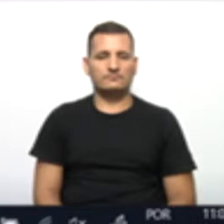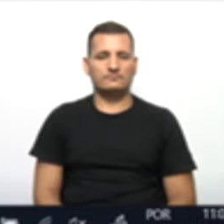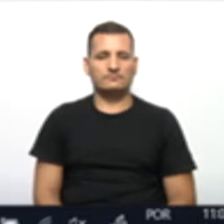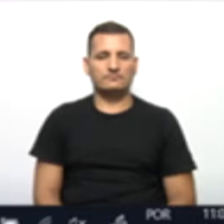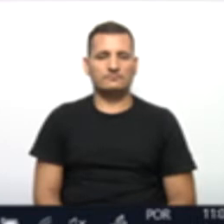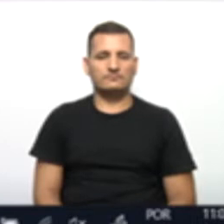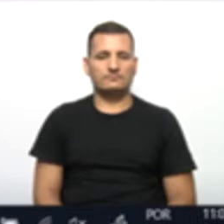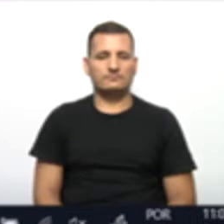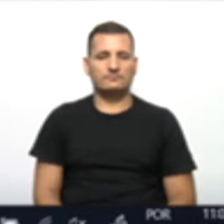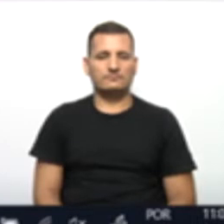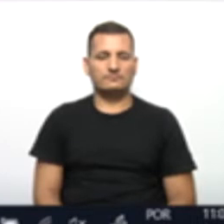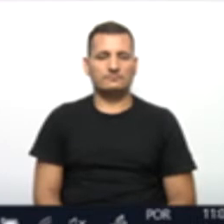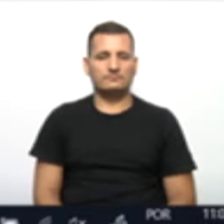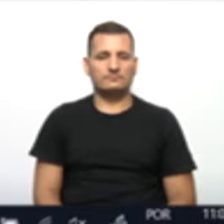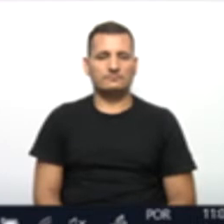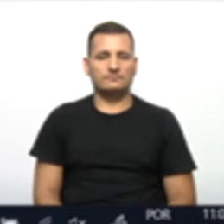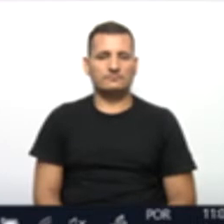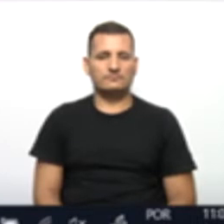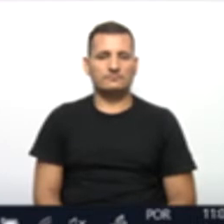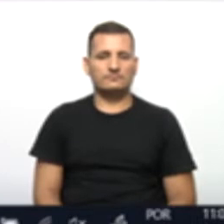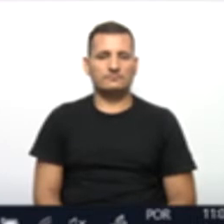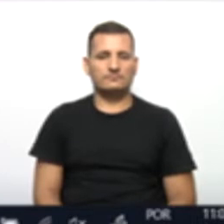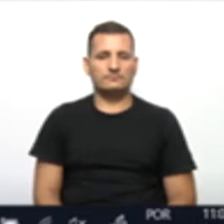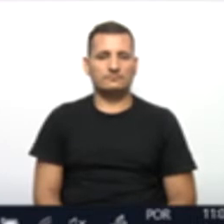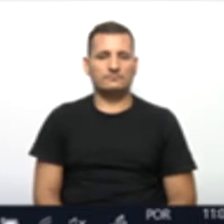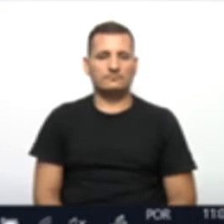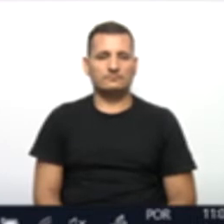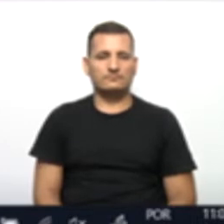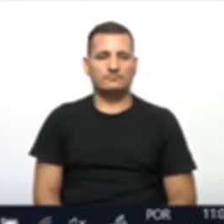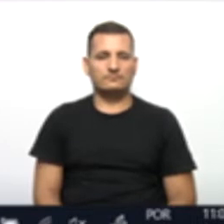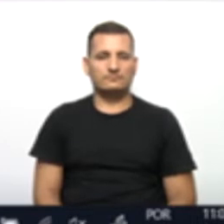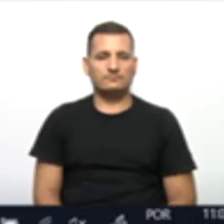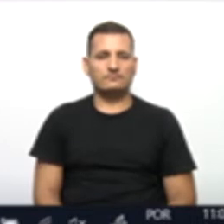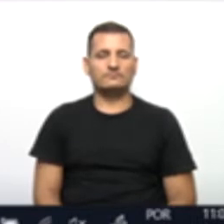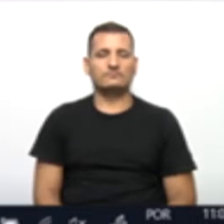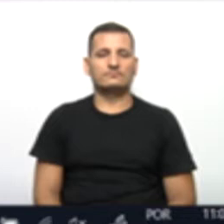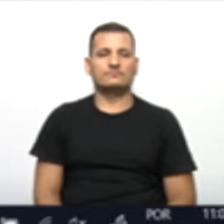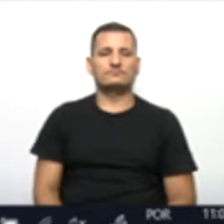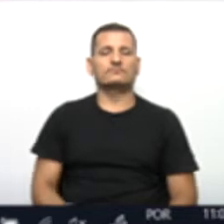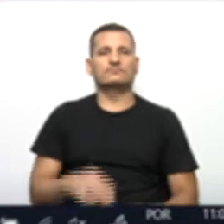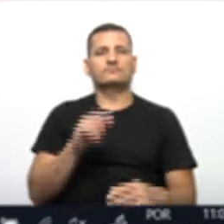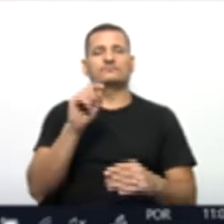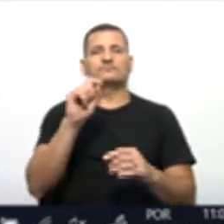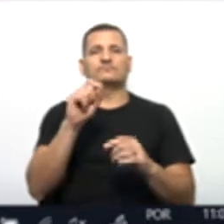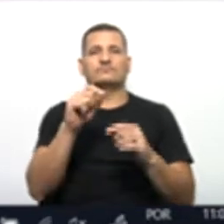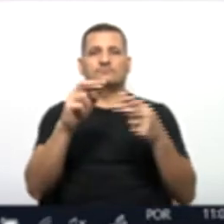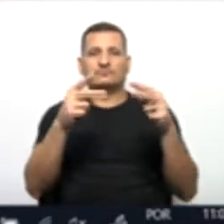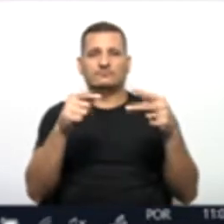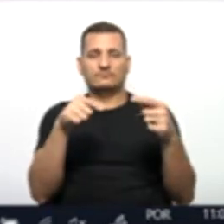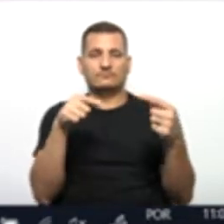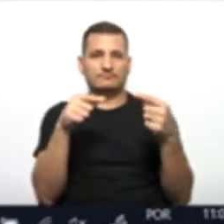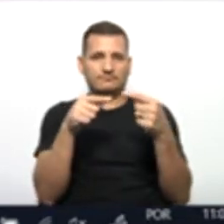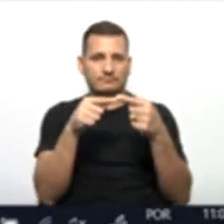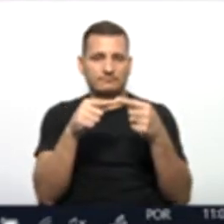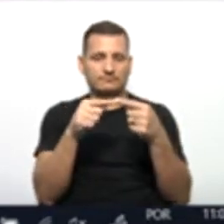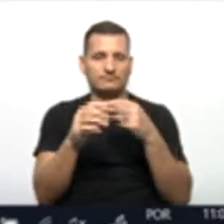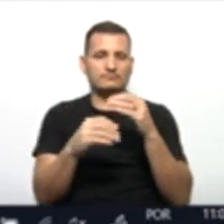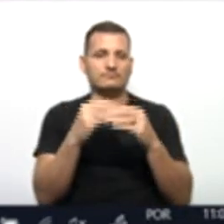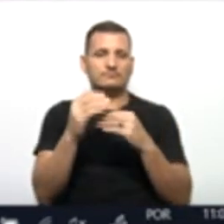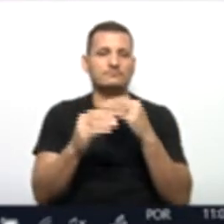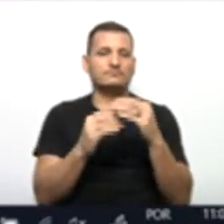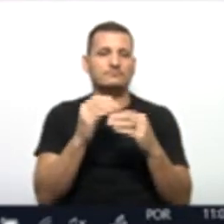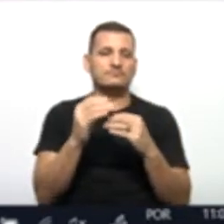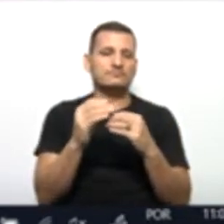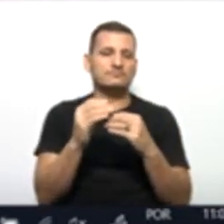ele na linha 13 pessoal esse aqui é a conexão que nós fizemos com o banco agora certo